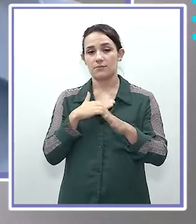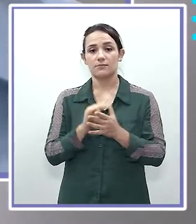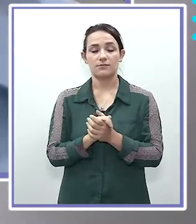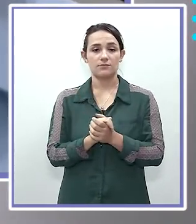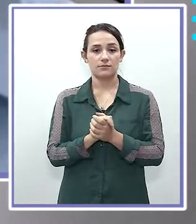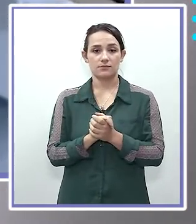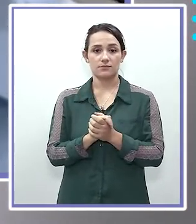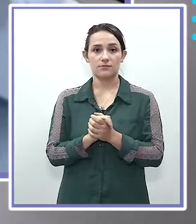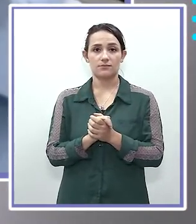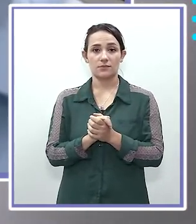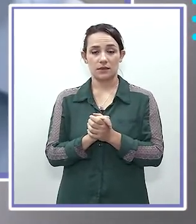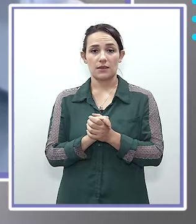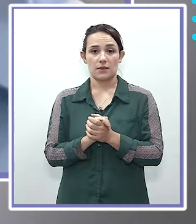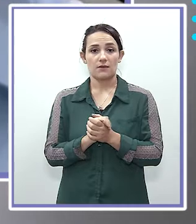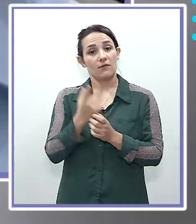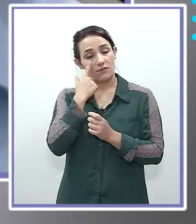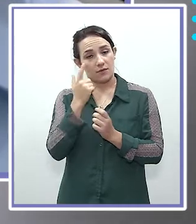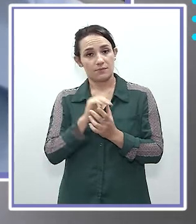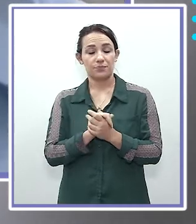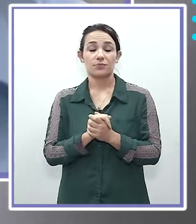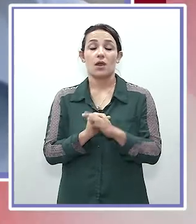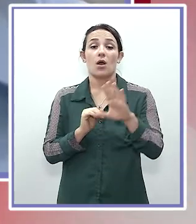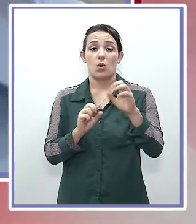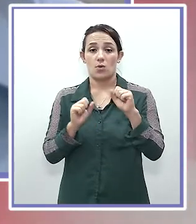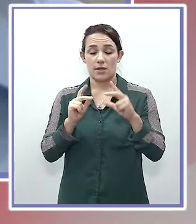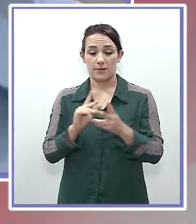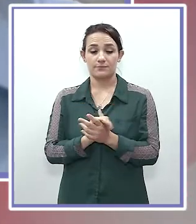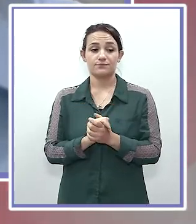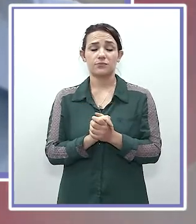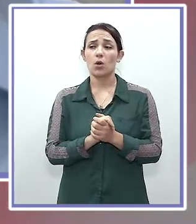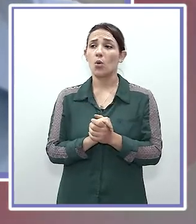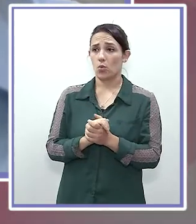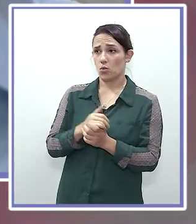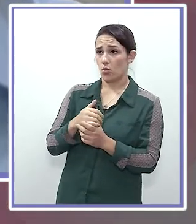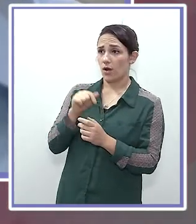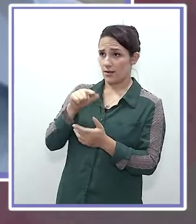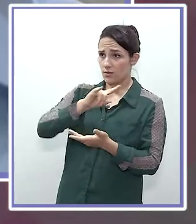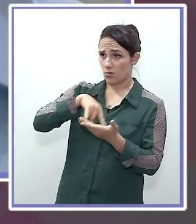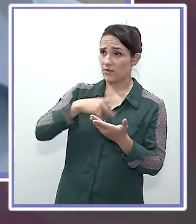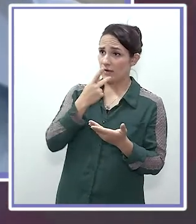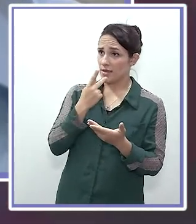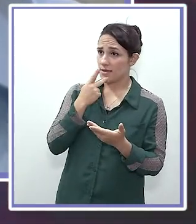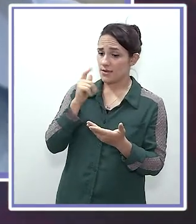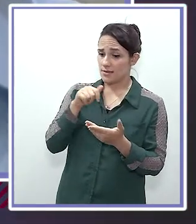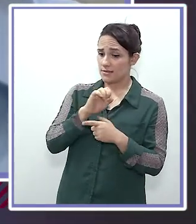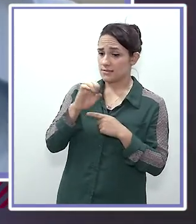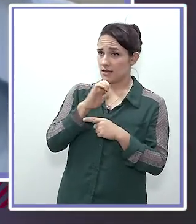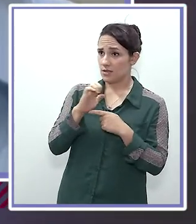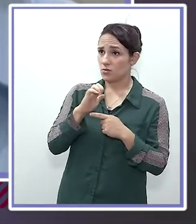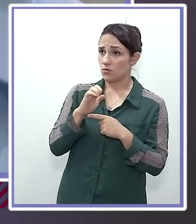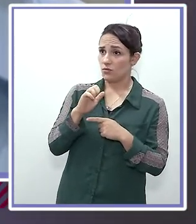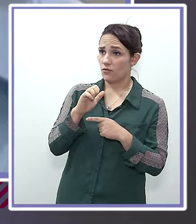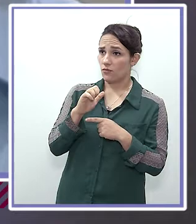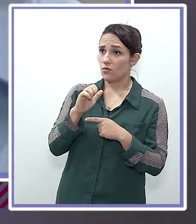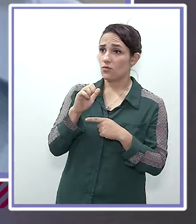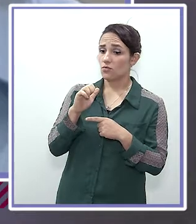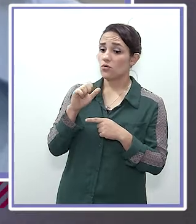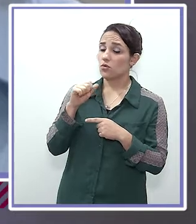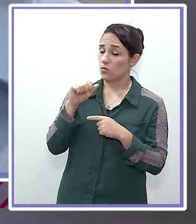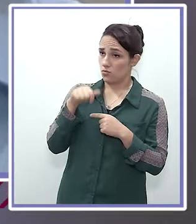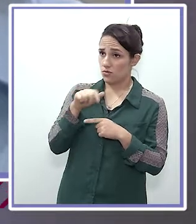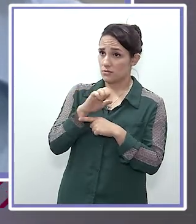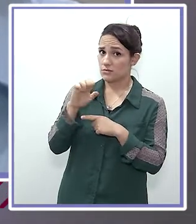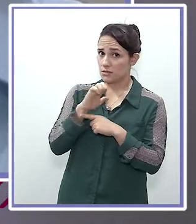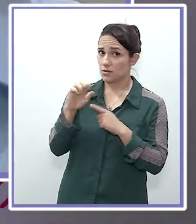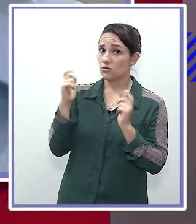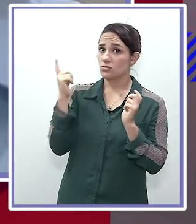lá. E no mesmo documento, o governo diz que o Estado tem potencial para produzir, dentro dessa